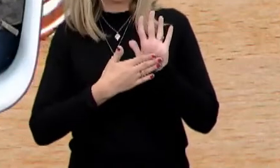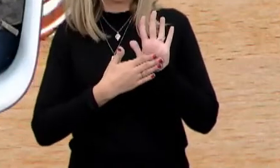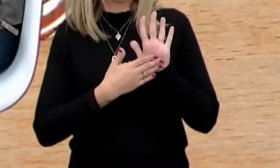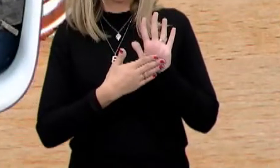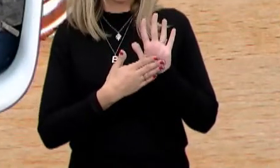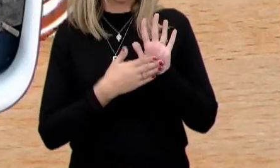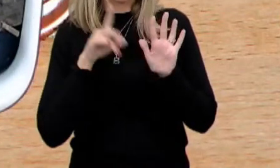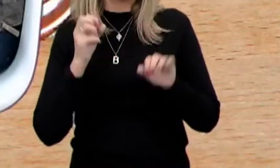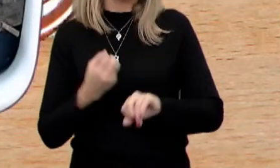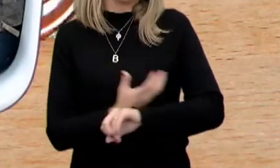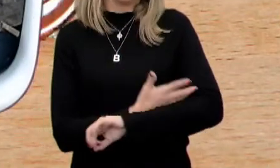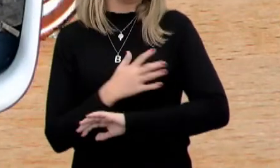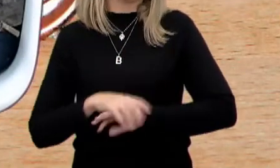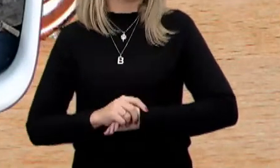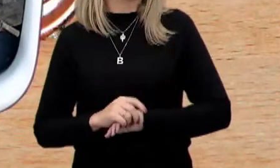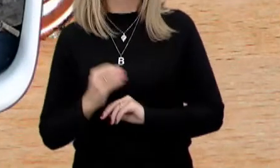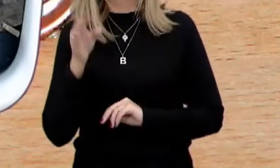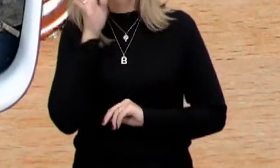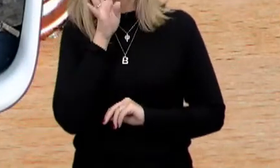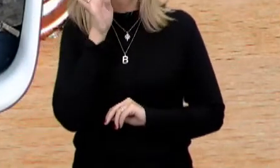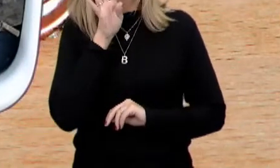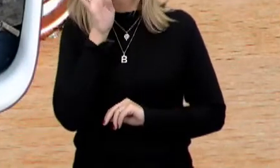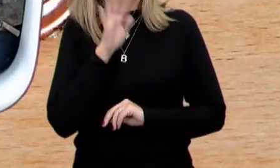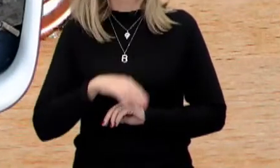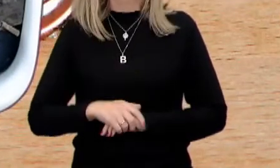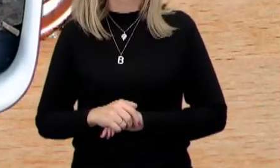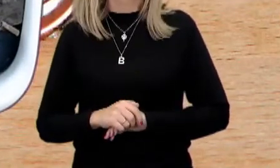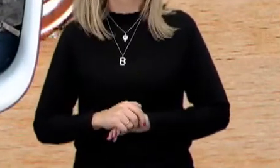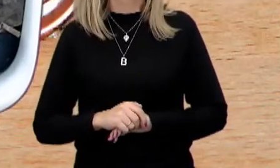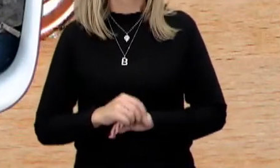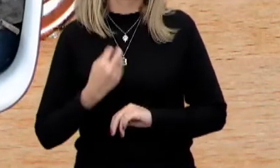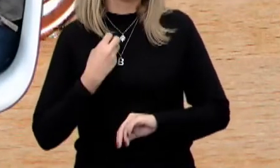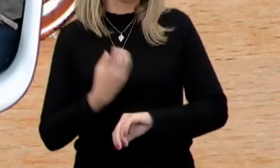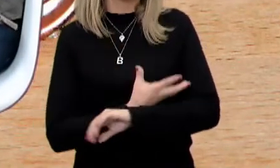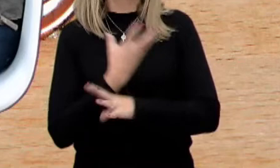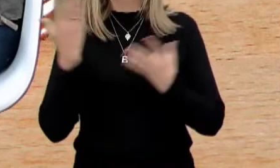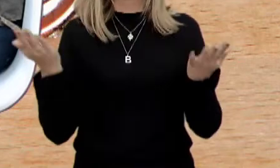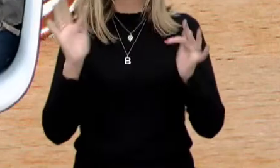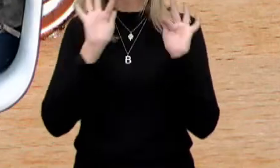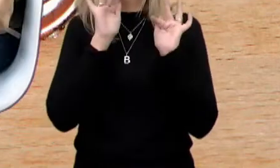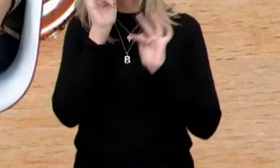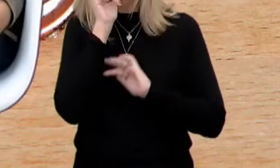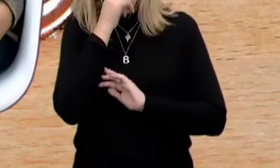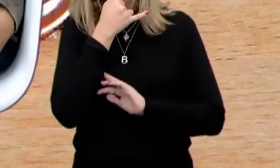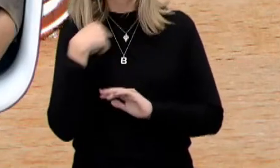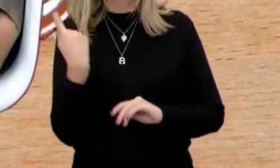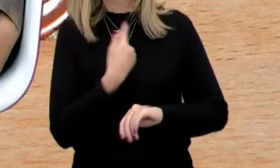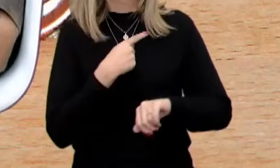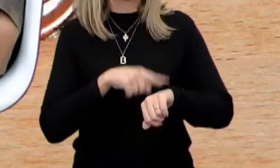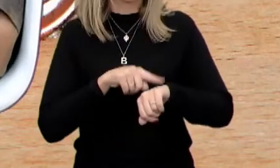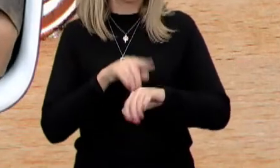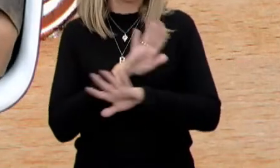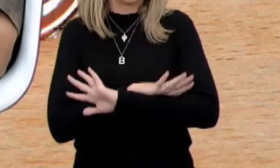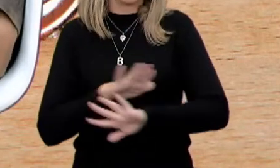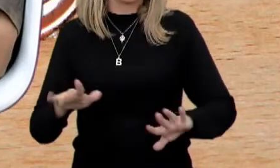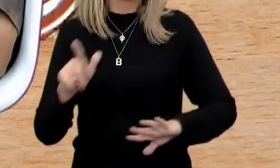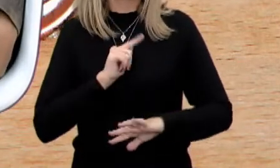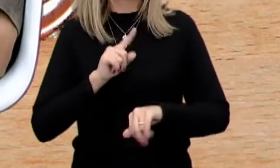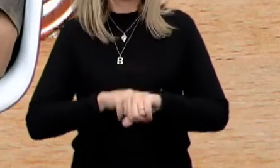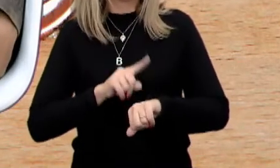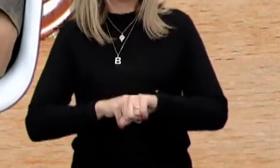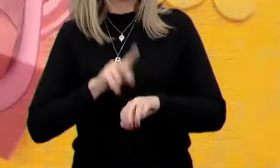é emocionante também, né? Demais, porque já estou ficando emocionada aqui. Gente, infelizmente, o nosso tempo está acabando. Tem um momento